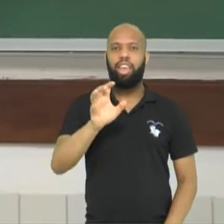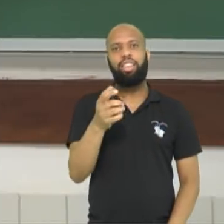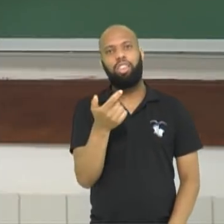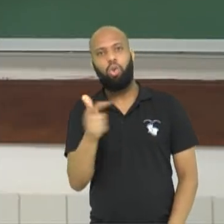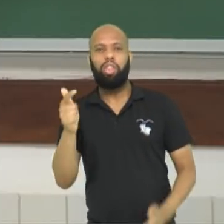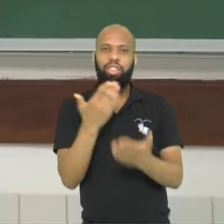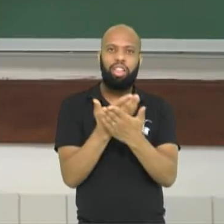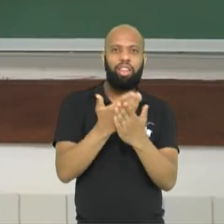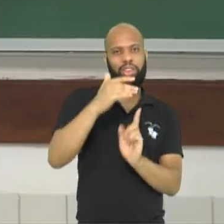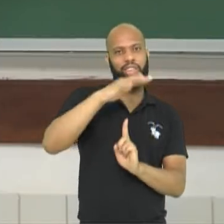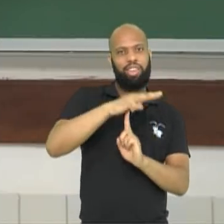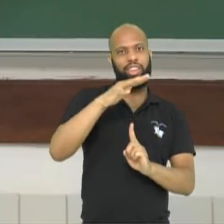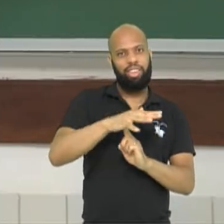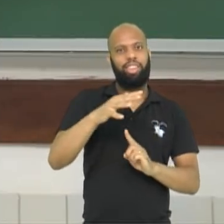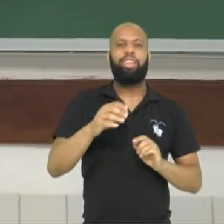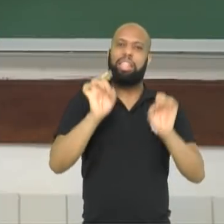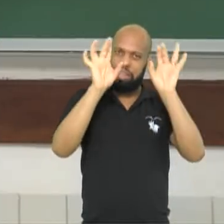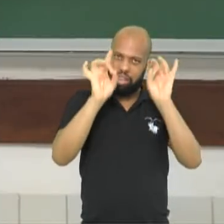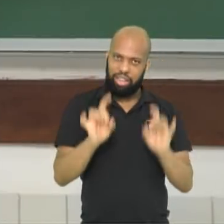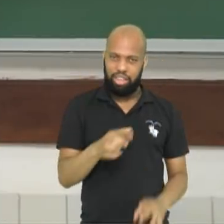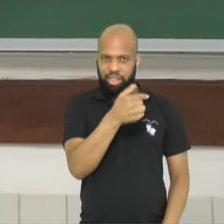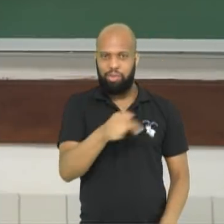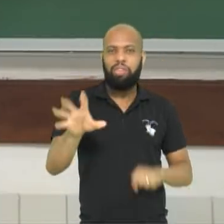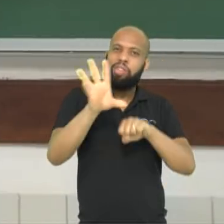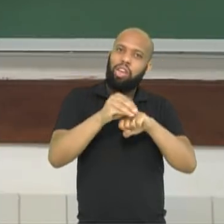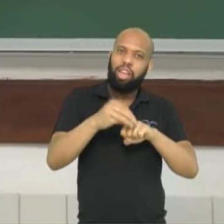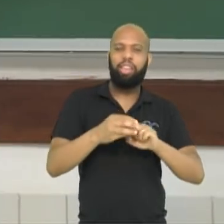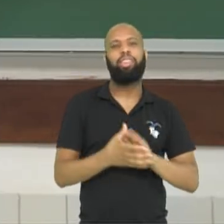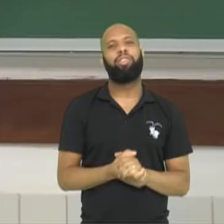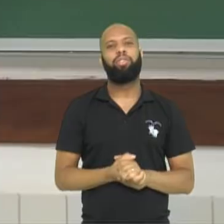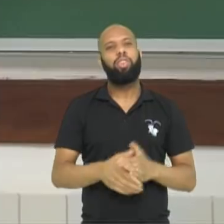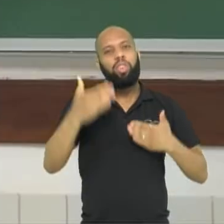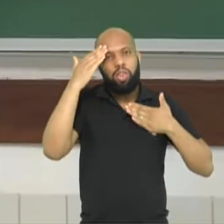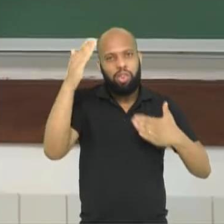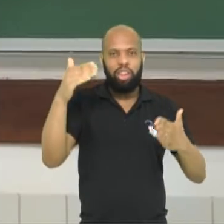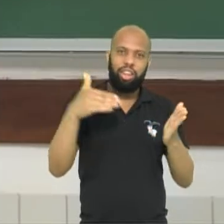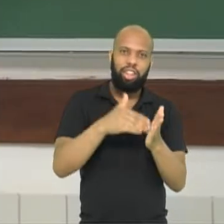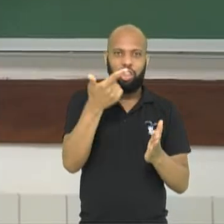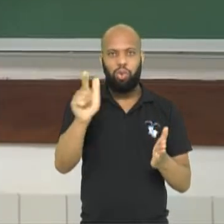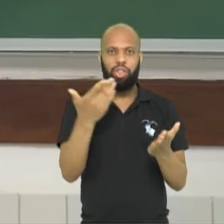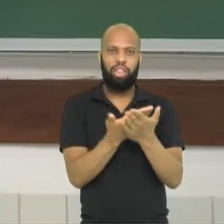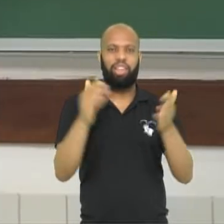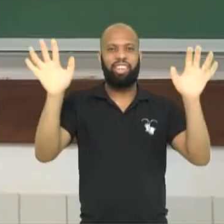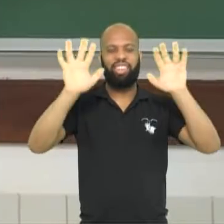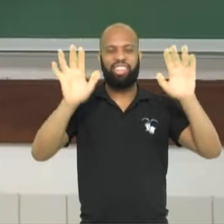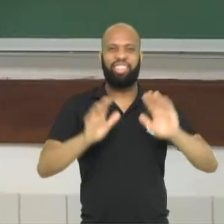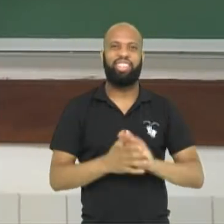uma Aula Paraná, especial Semana do Conhecimento. Obrigado, até a próxima!